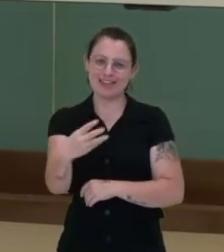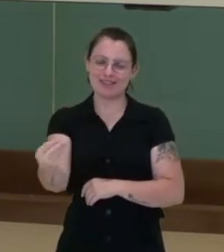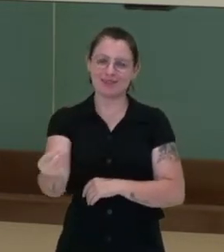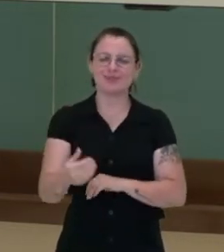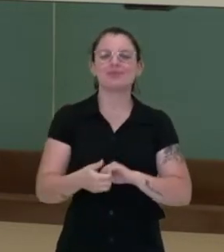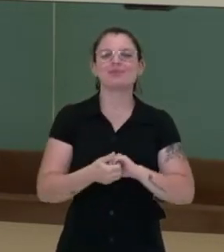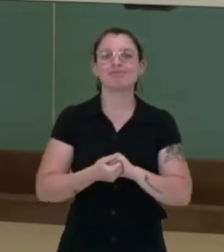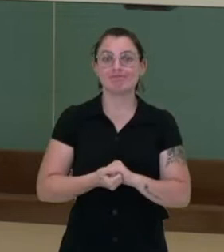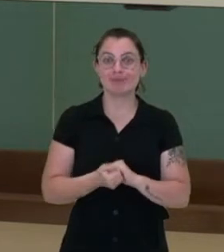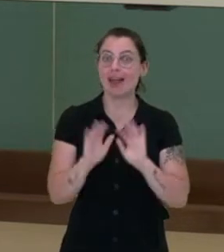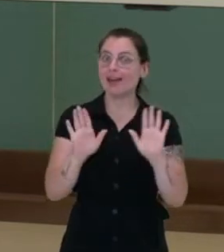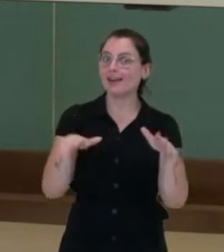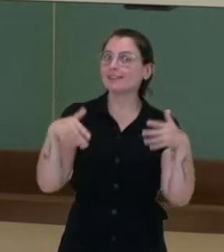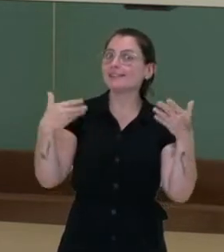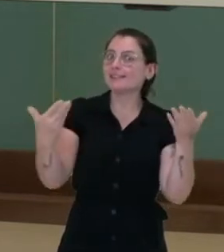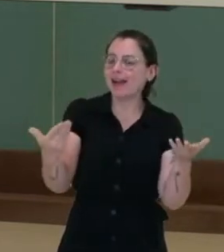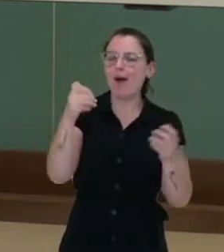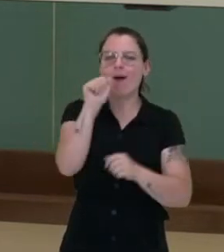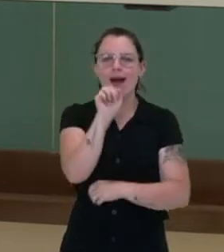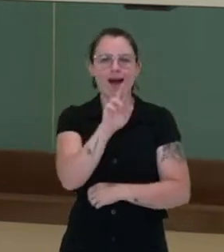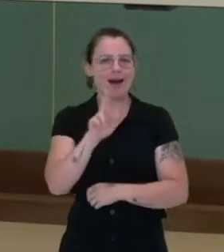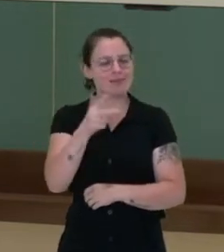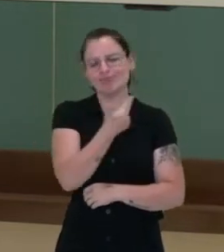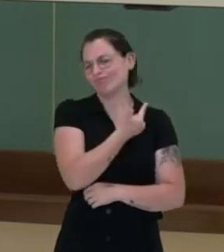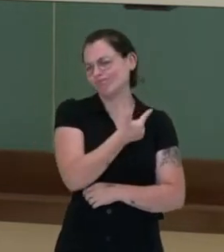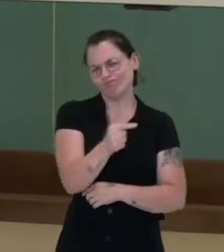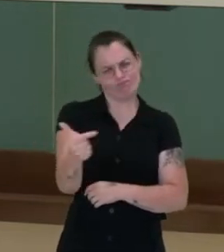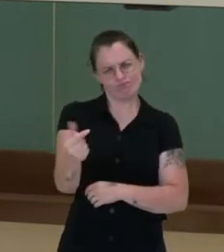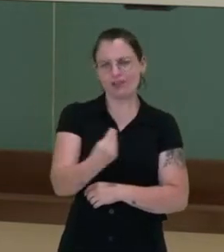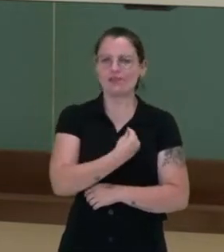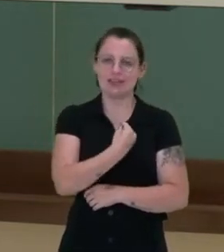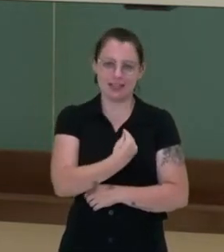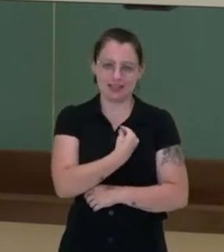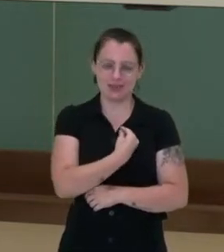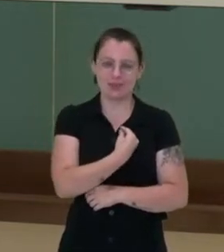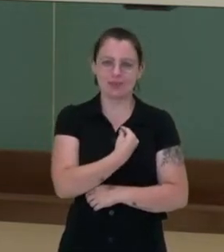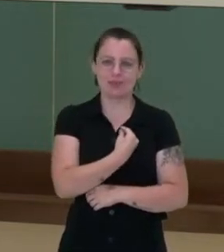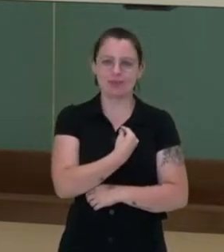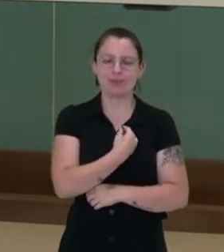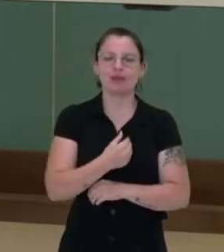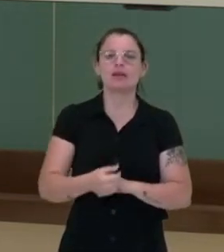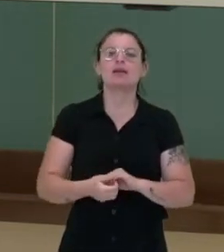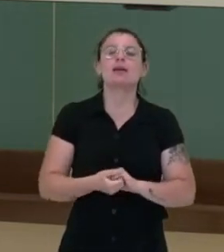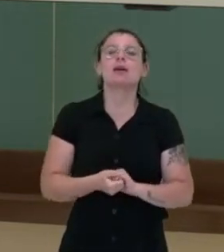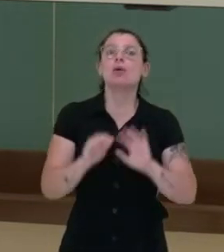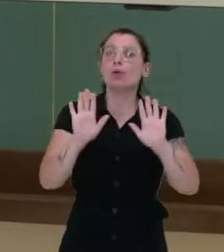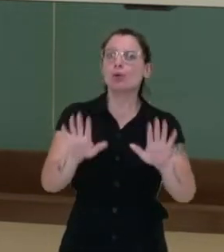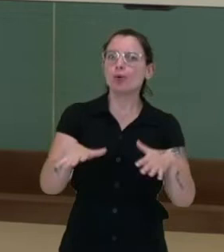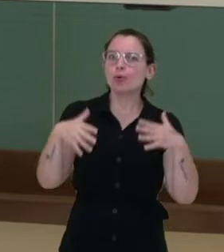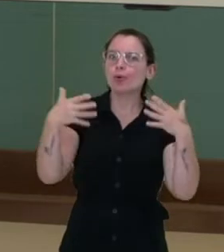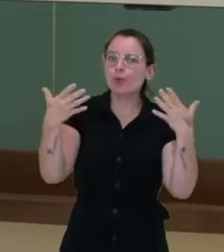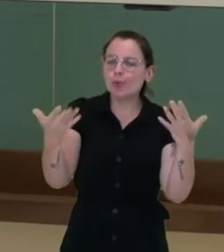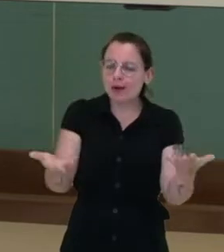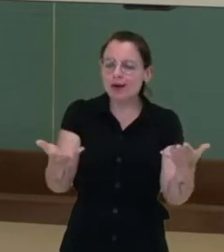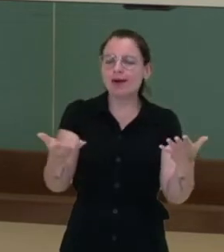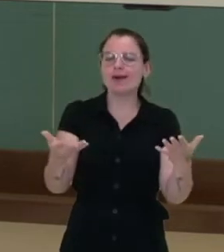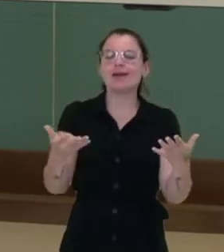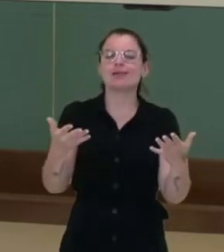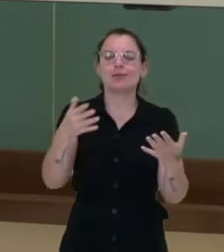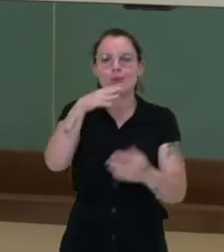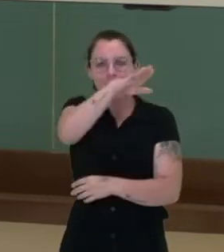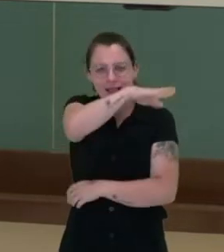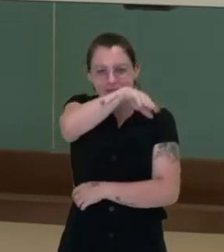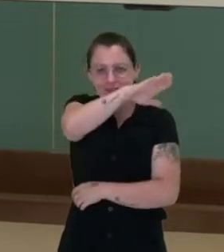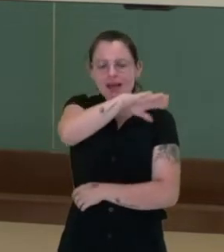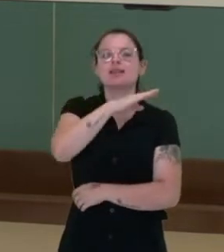o ar é não vivo. É um componente não vivo. Quando esse elefante respira esse ar